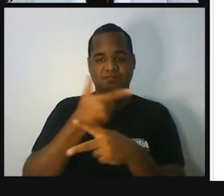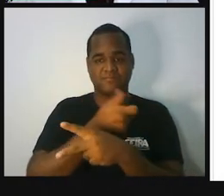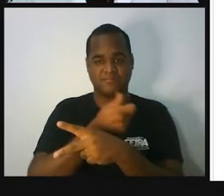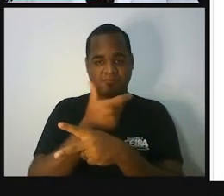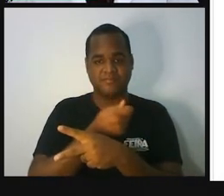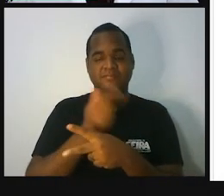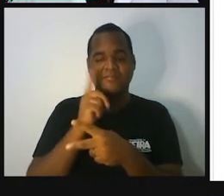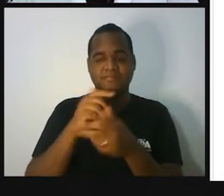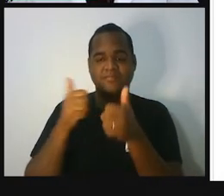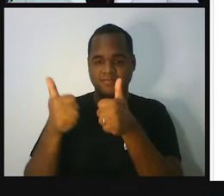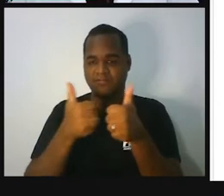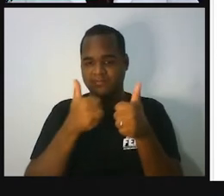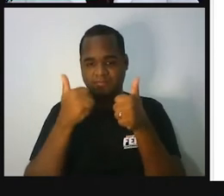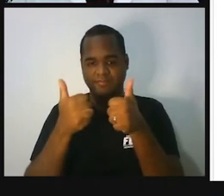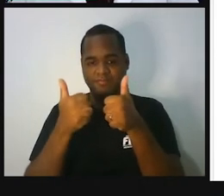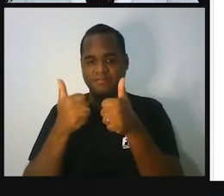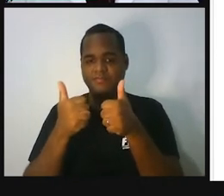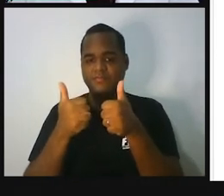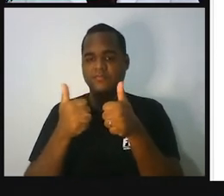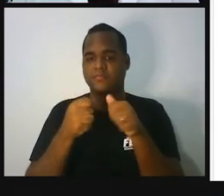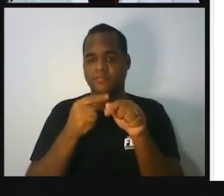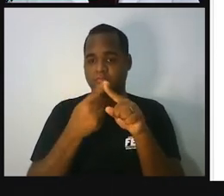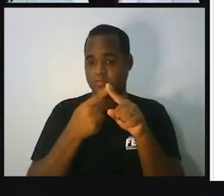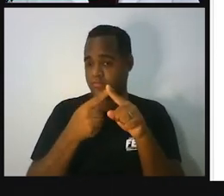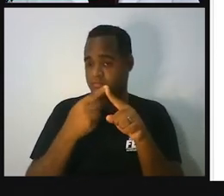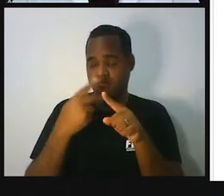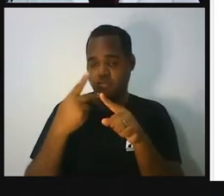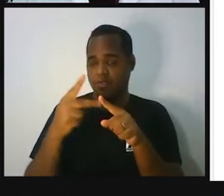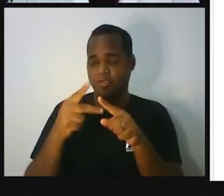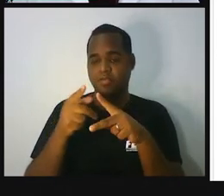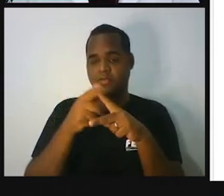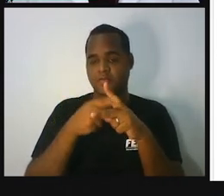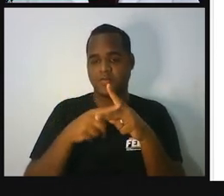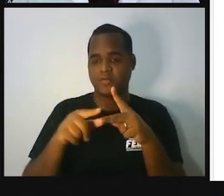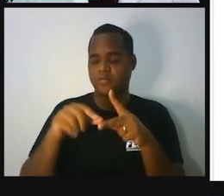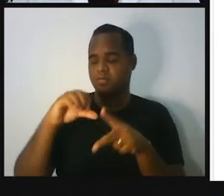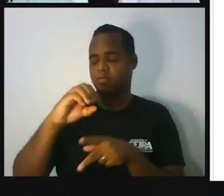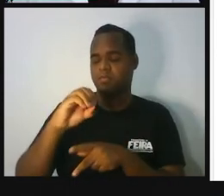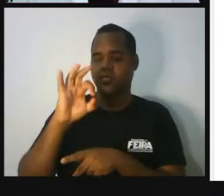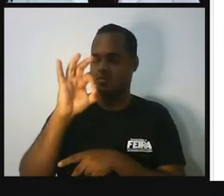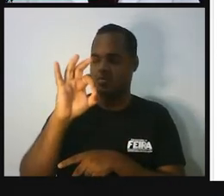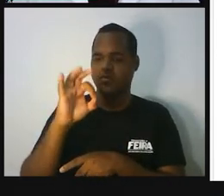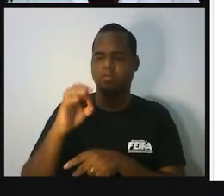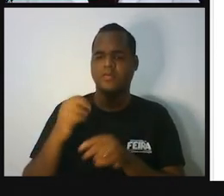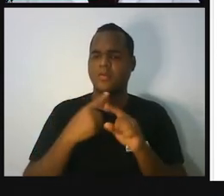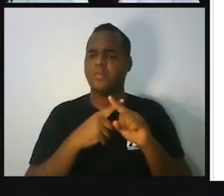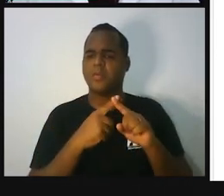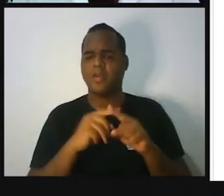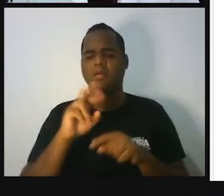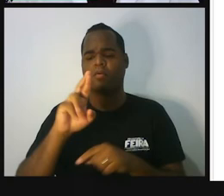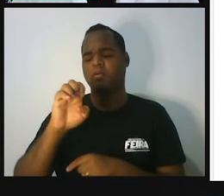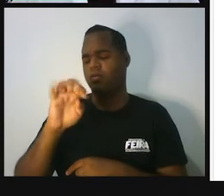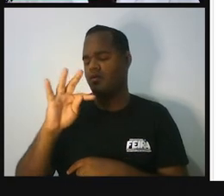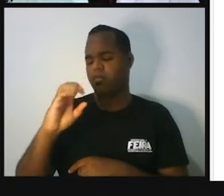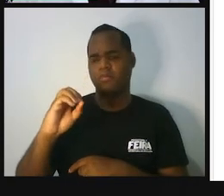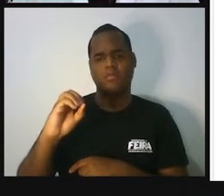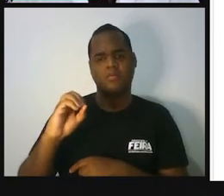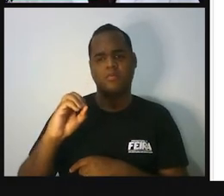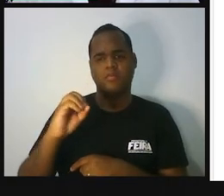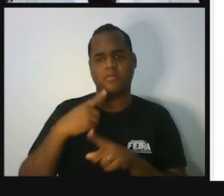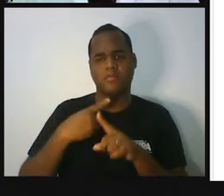linhas para as injeções O que é que o ângulo de 90 graus ele é um ângulo reto